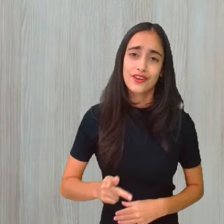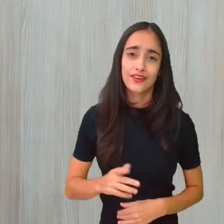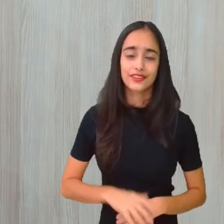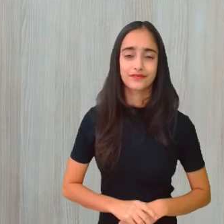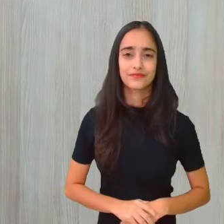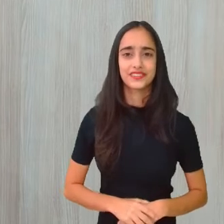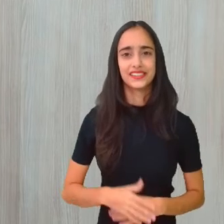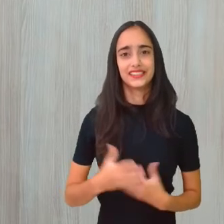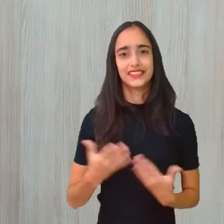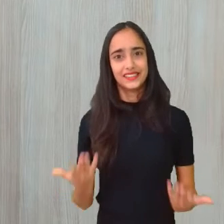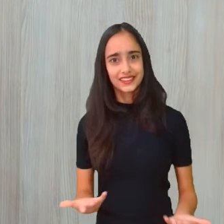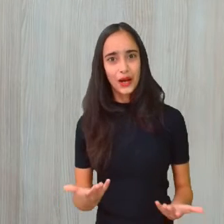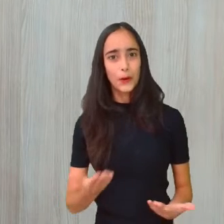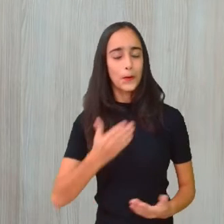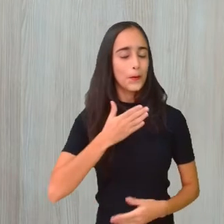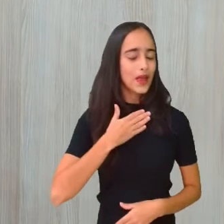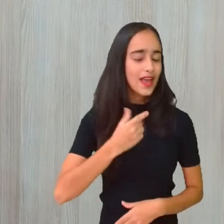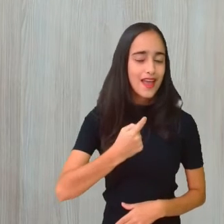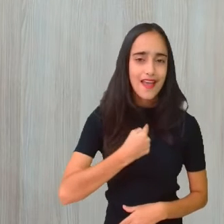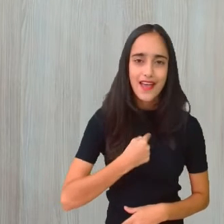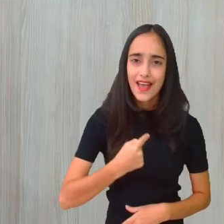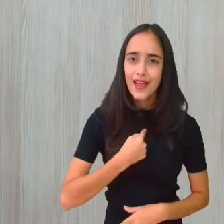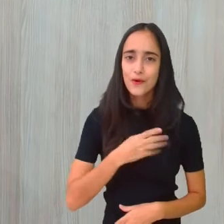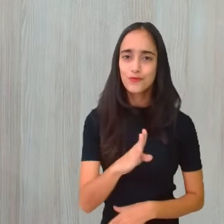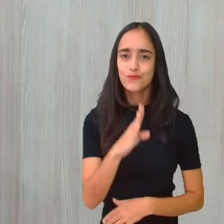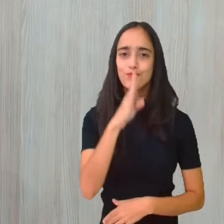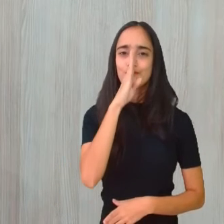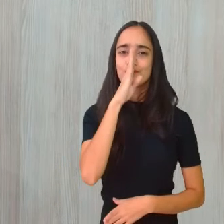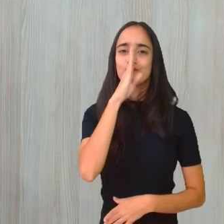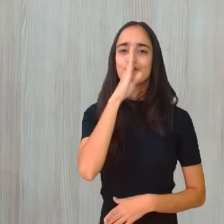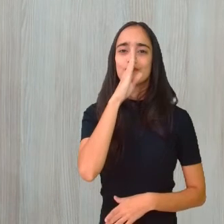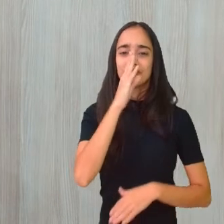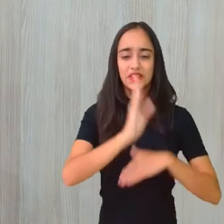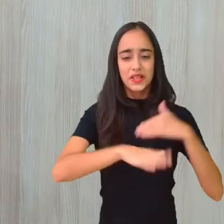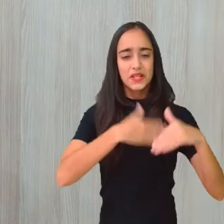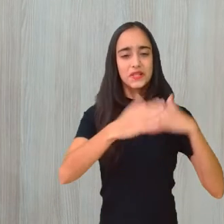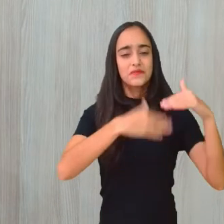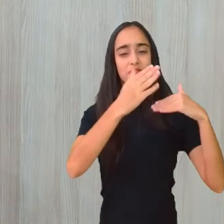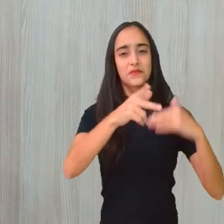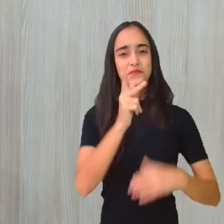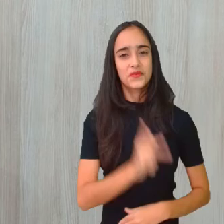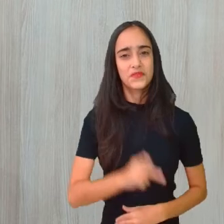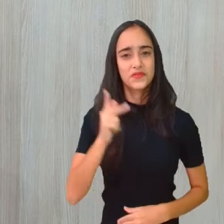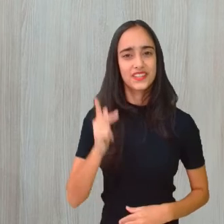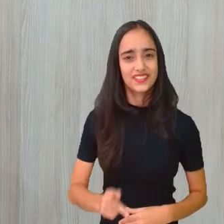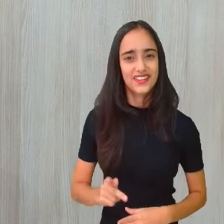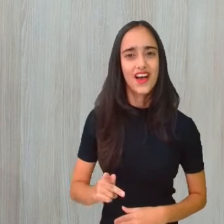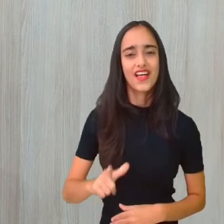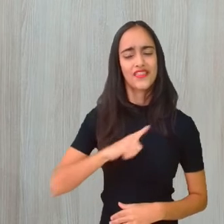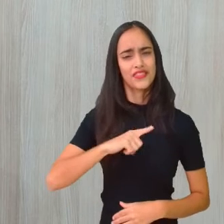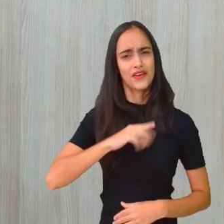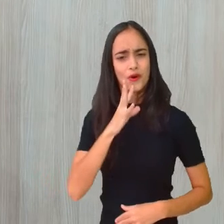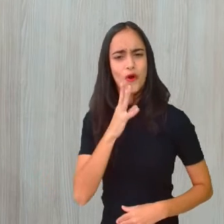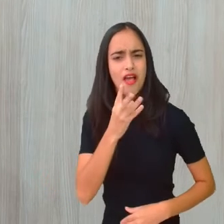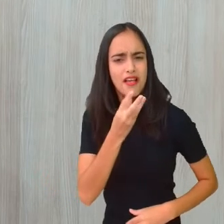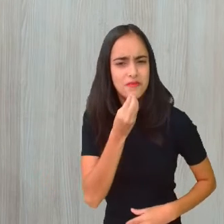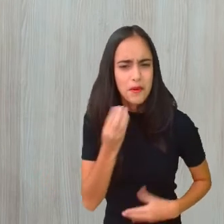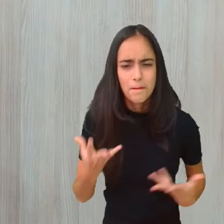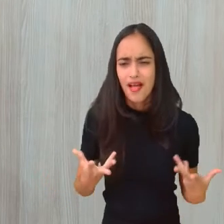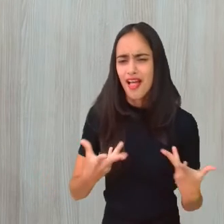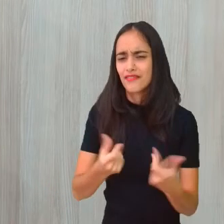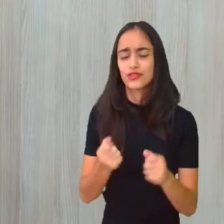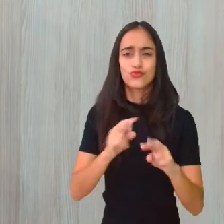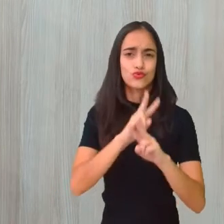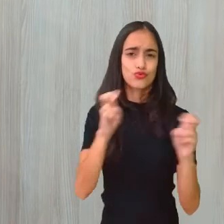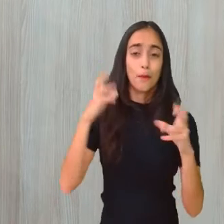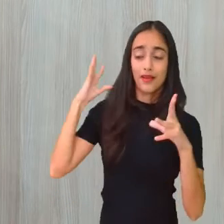aqui, né, caladinha e deixando ela aí, não é, com esses conhecimentos riquíssimos sobre resumo.